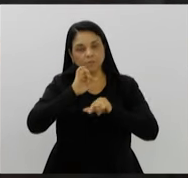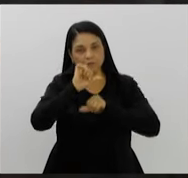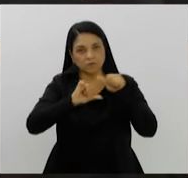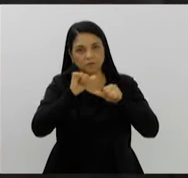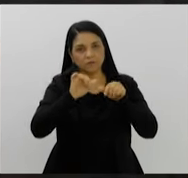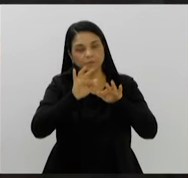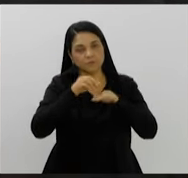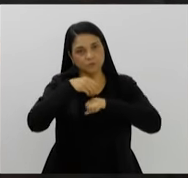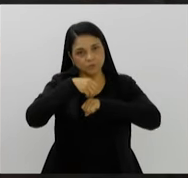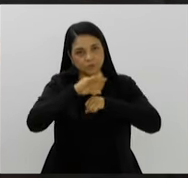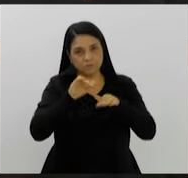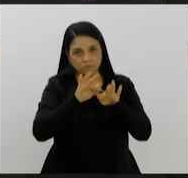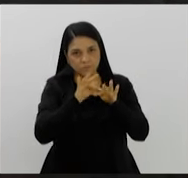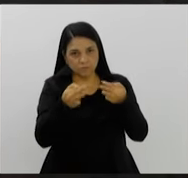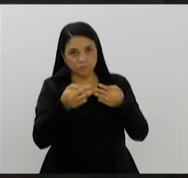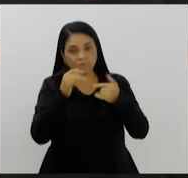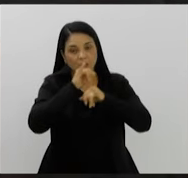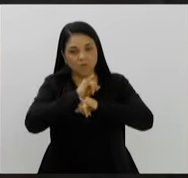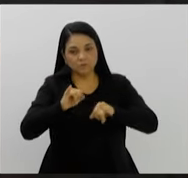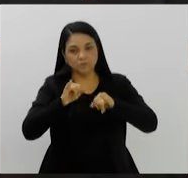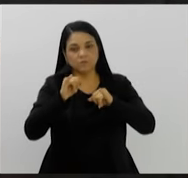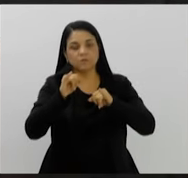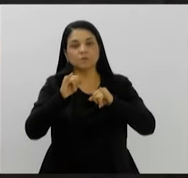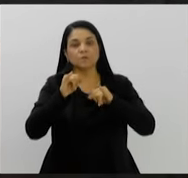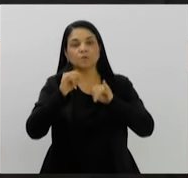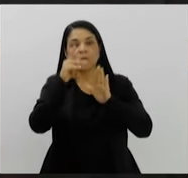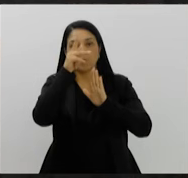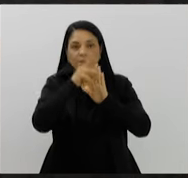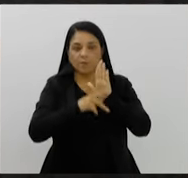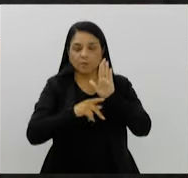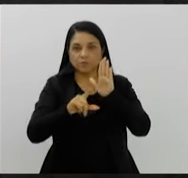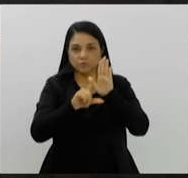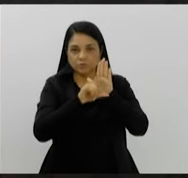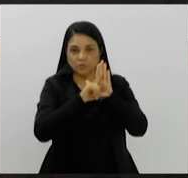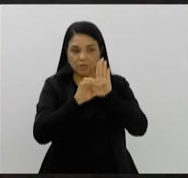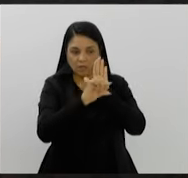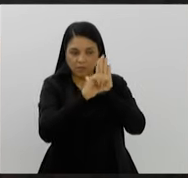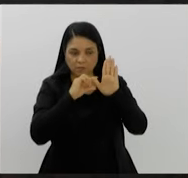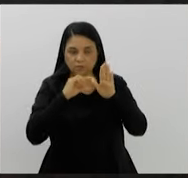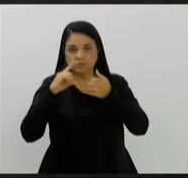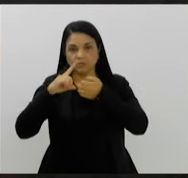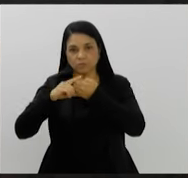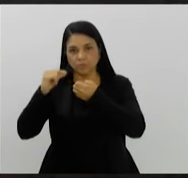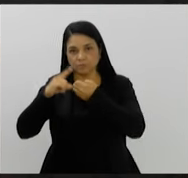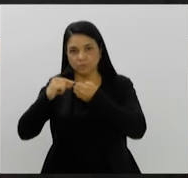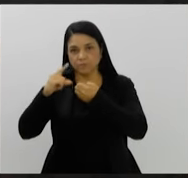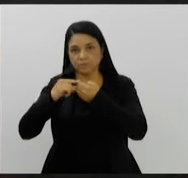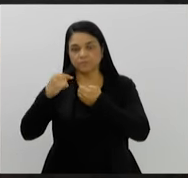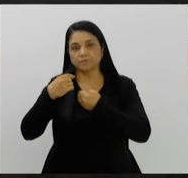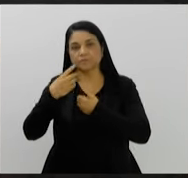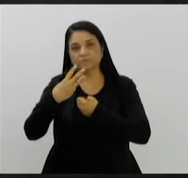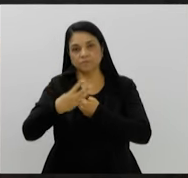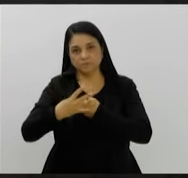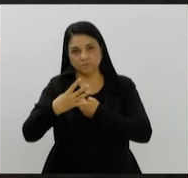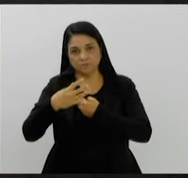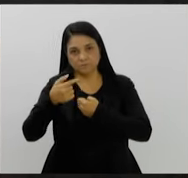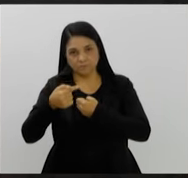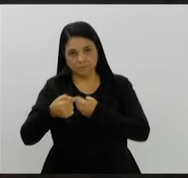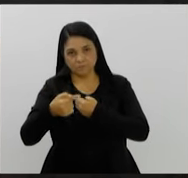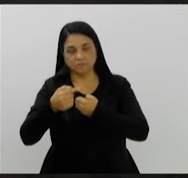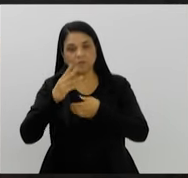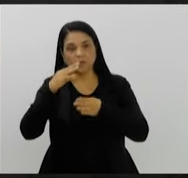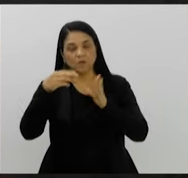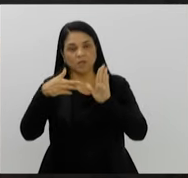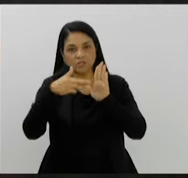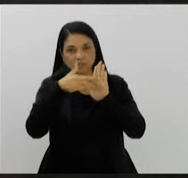anuncio incluídos na ordem do dia de acordo com o parágrafo 3º do artigo 47 do regimento interno